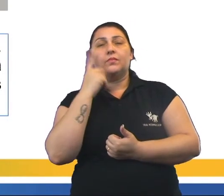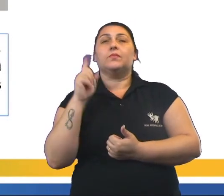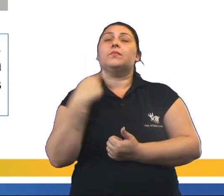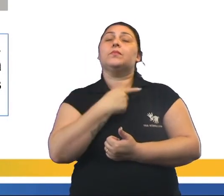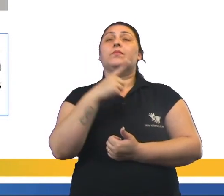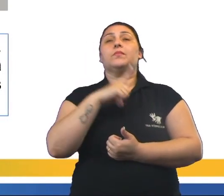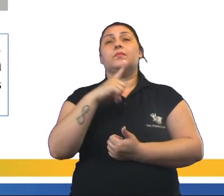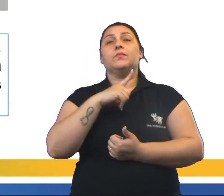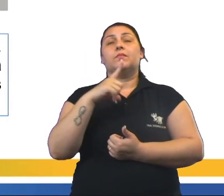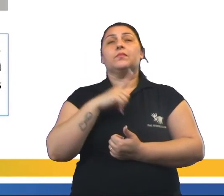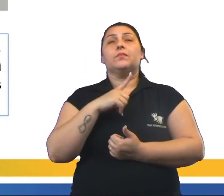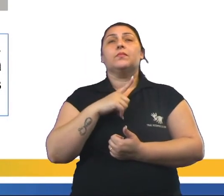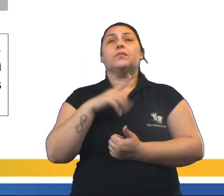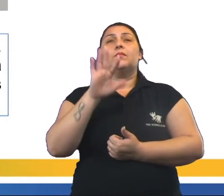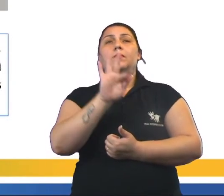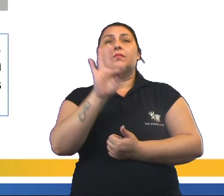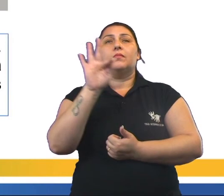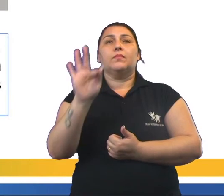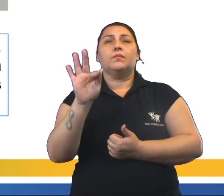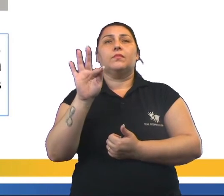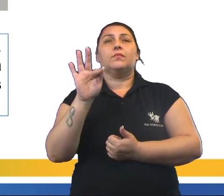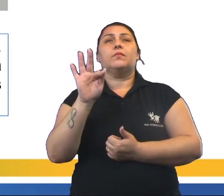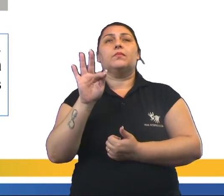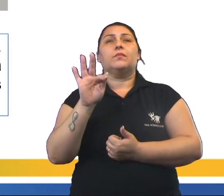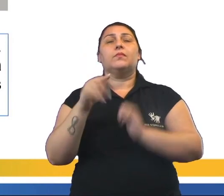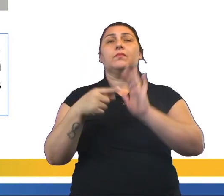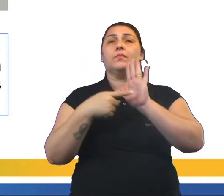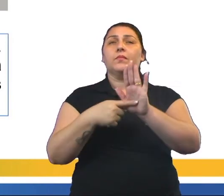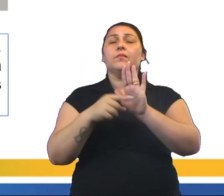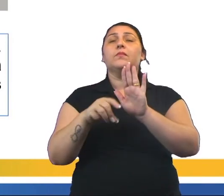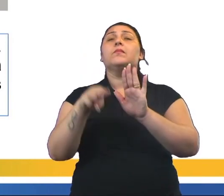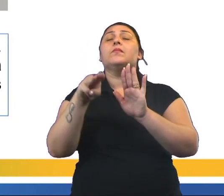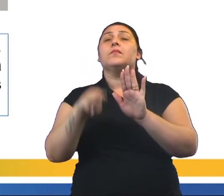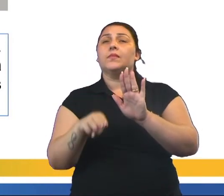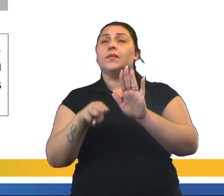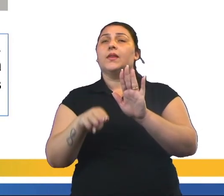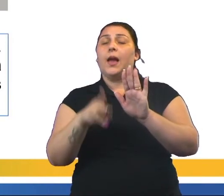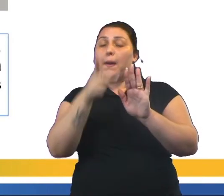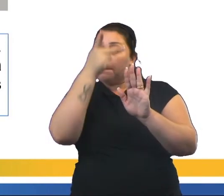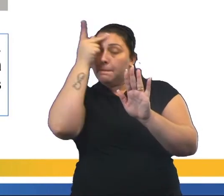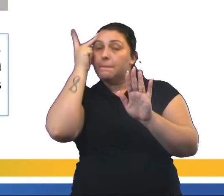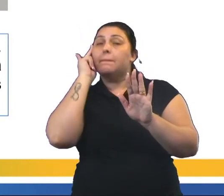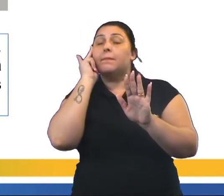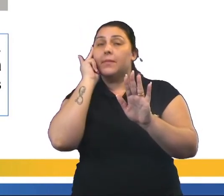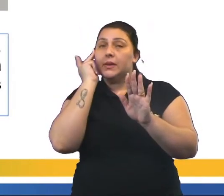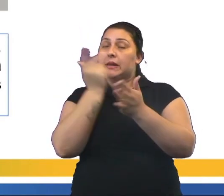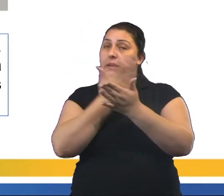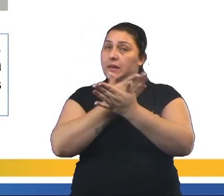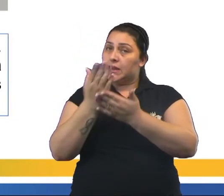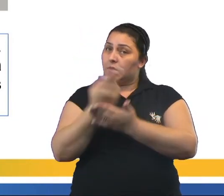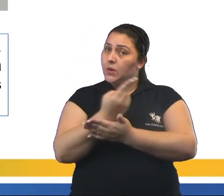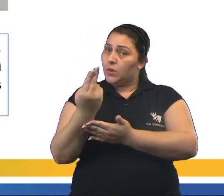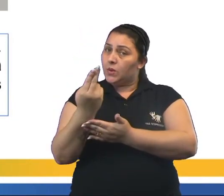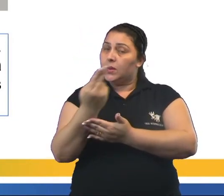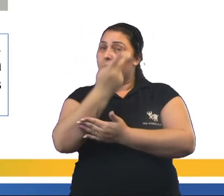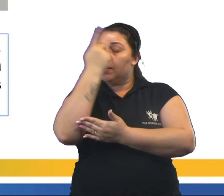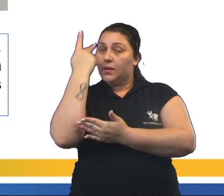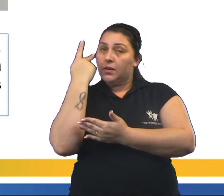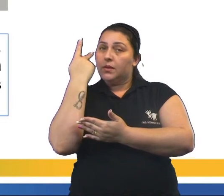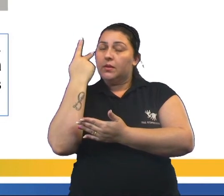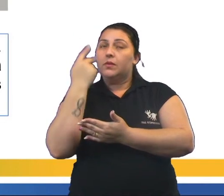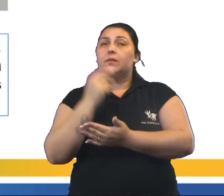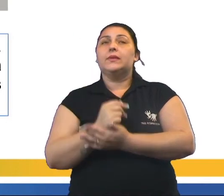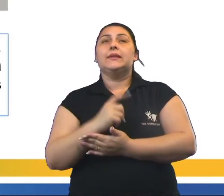nós temos aí F.F. para indicar que era as iniciais do nome do